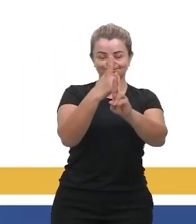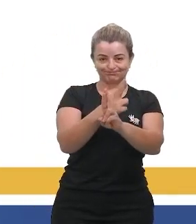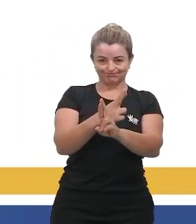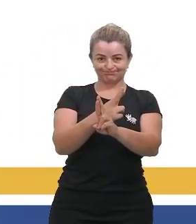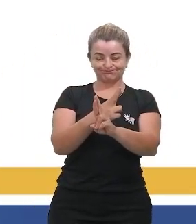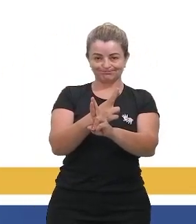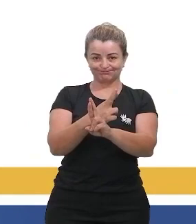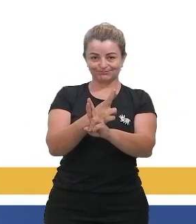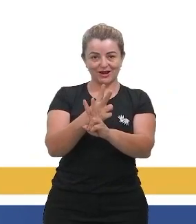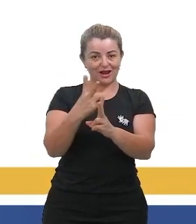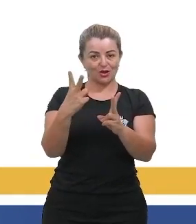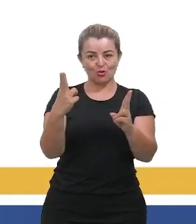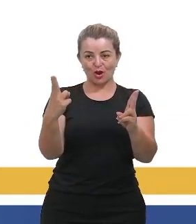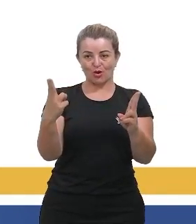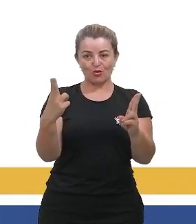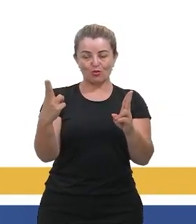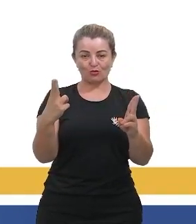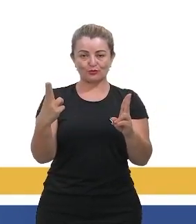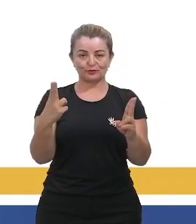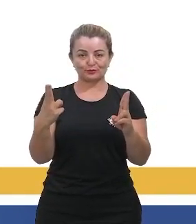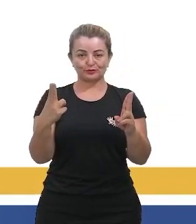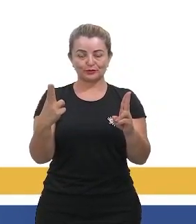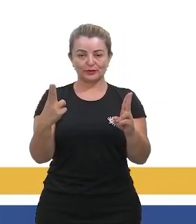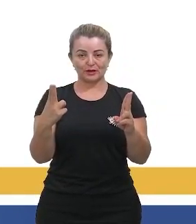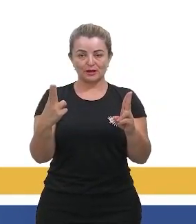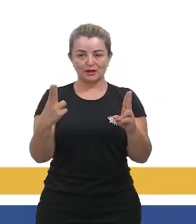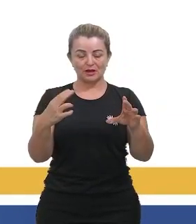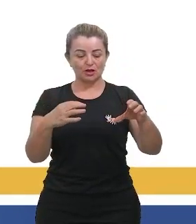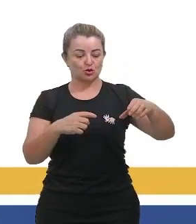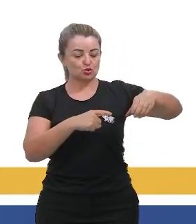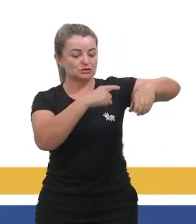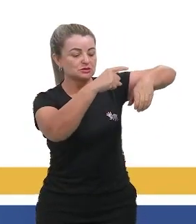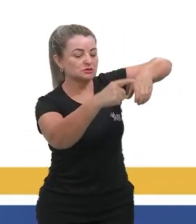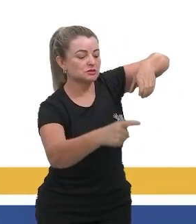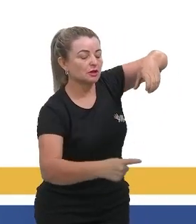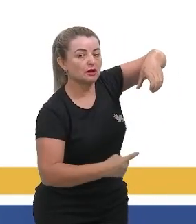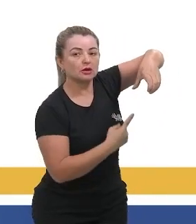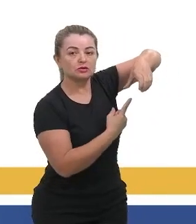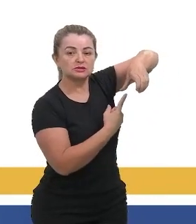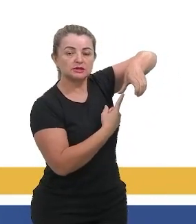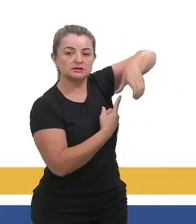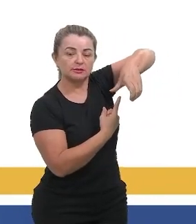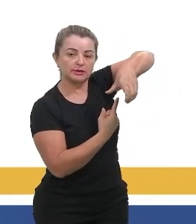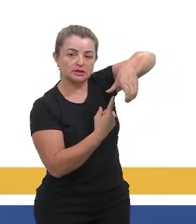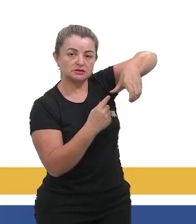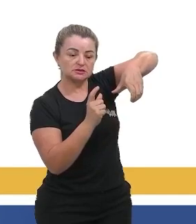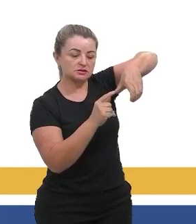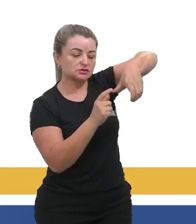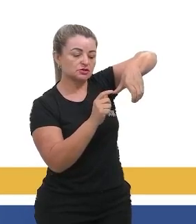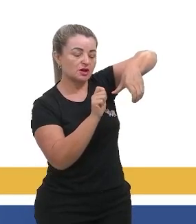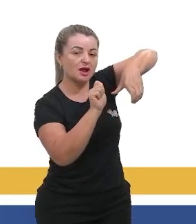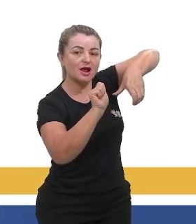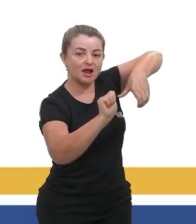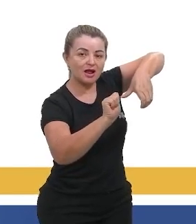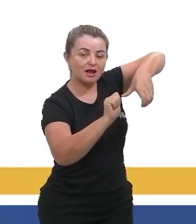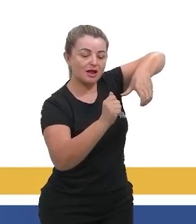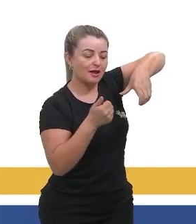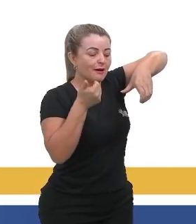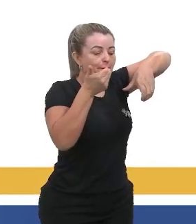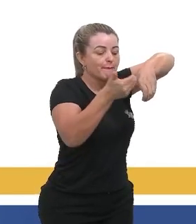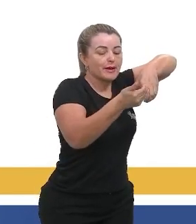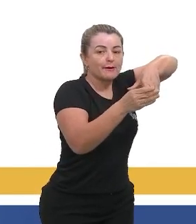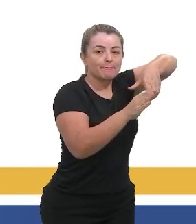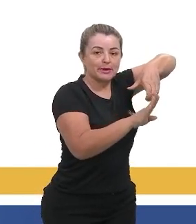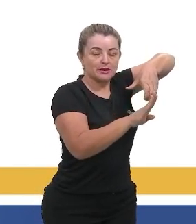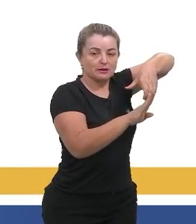é igual ao ângulo de alfa 2 e os ângulos que eles projetam aqui, ó, tipo de A para B em relação